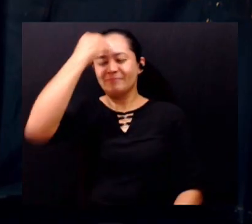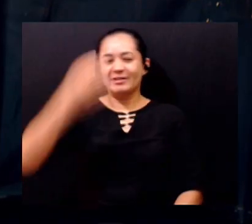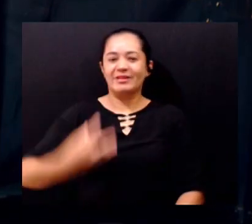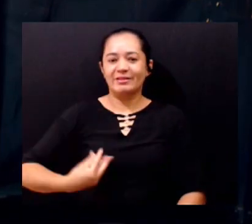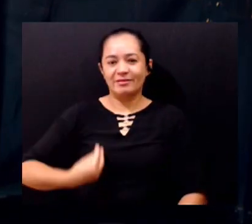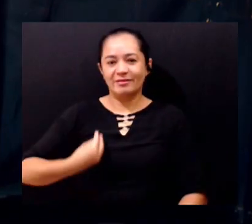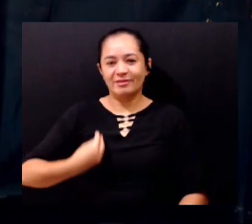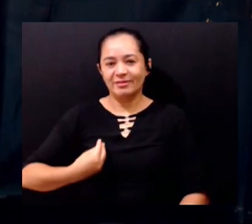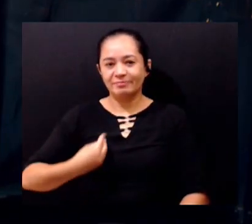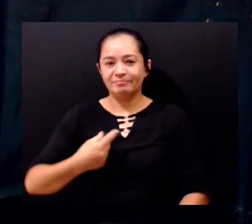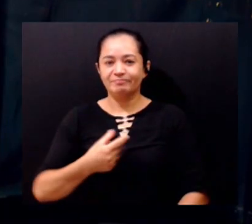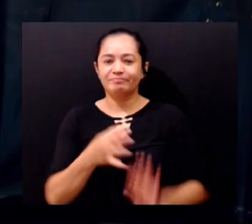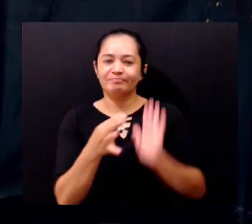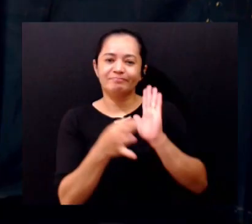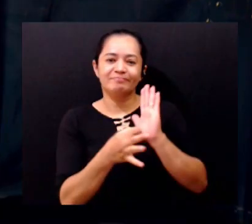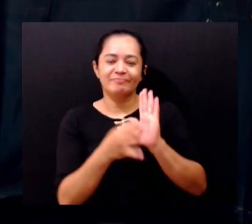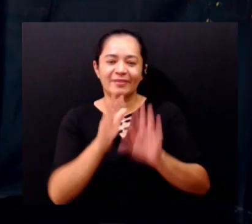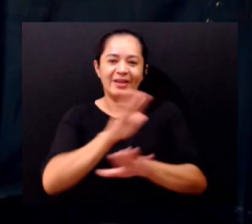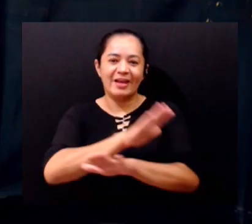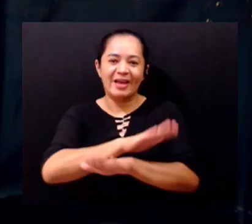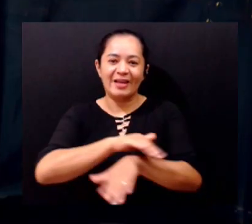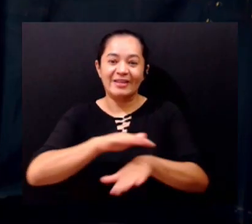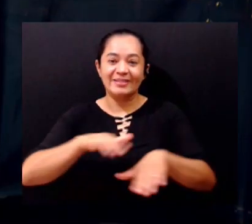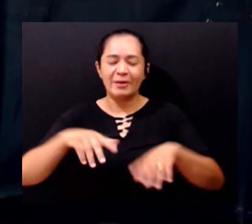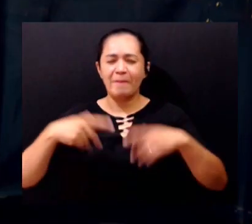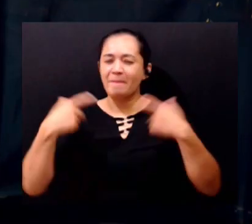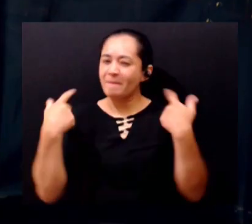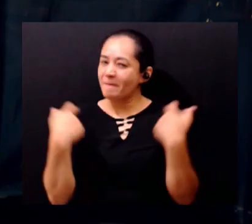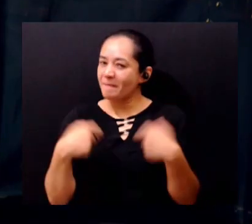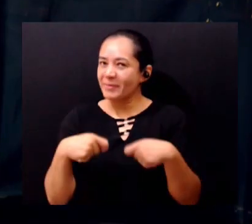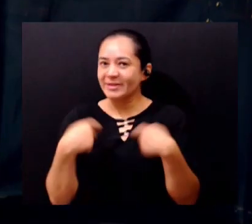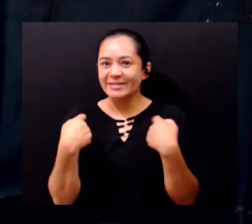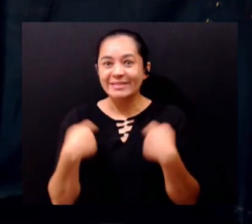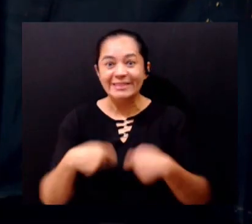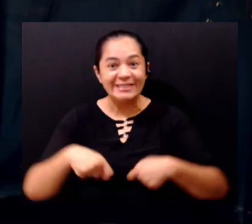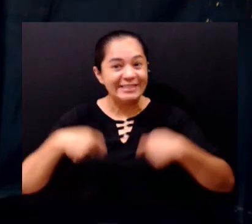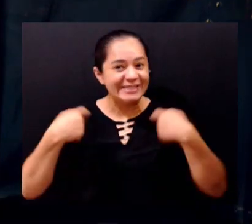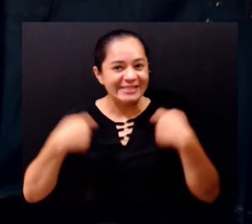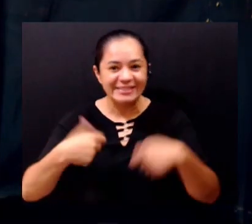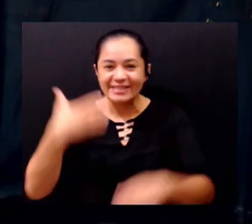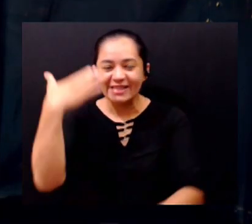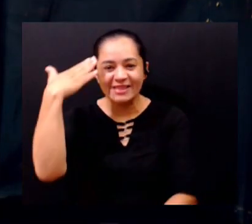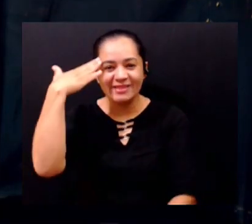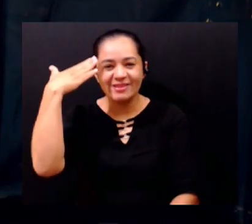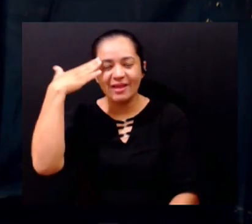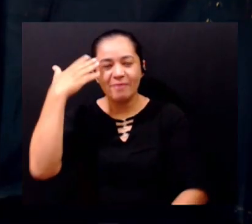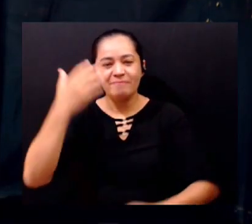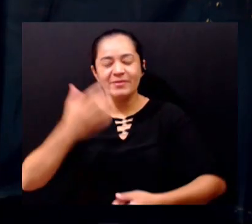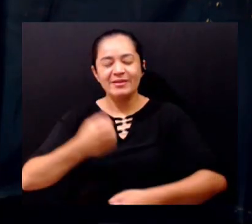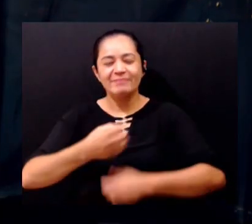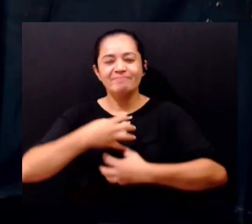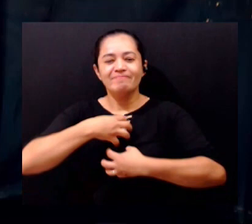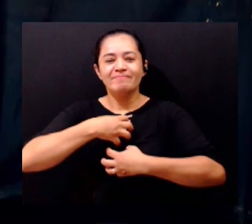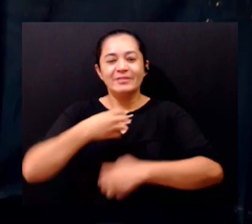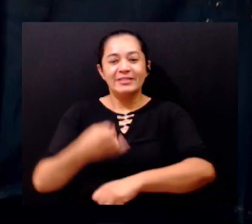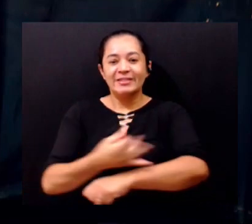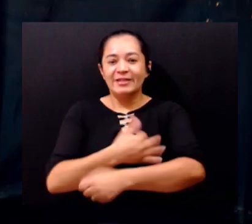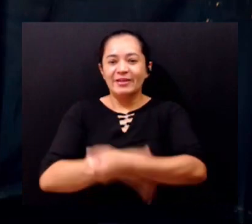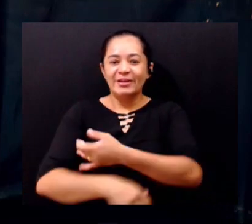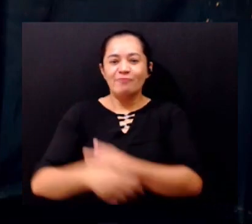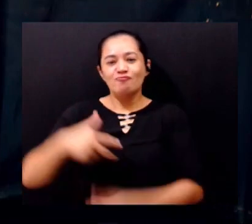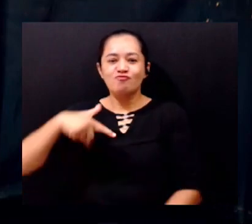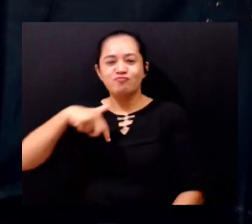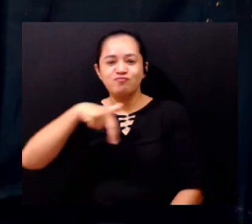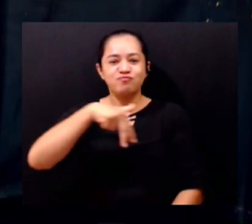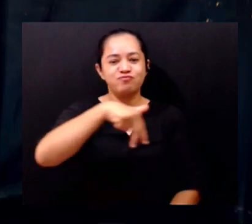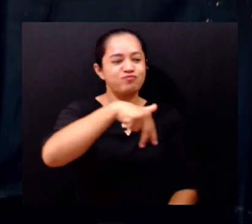as crianças de hoje precisariam muito saber e sentir a emoção do que é ir na banca, né? Na banca de